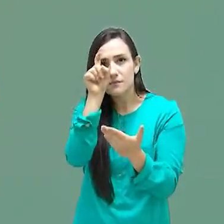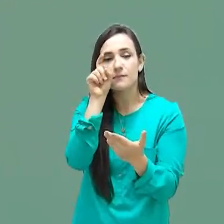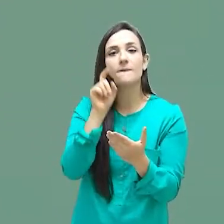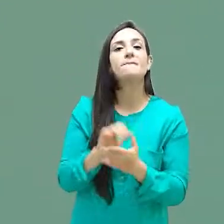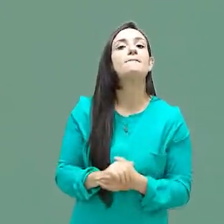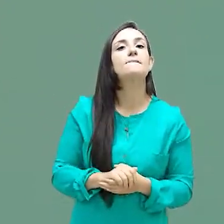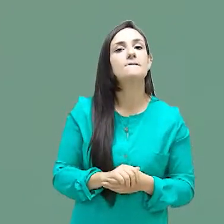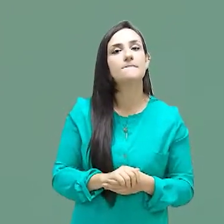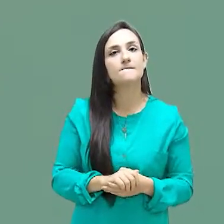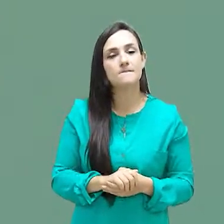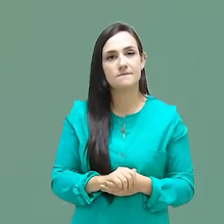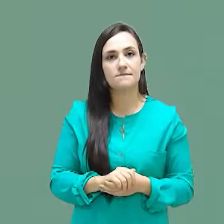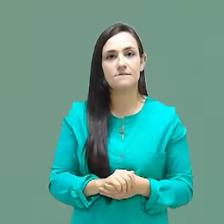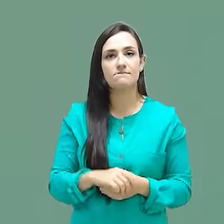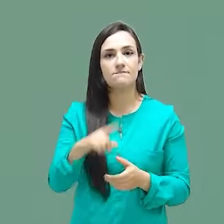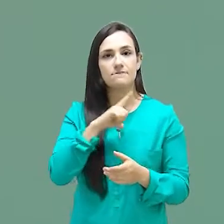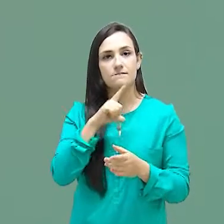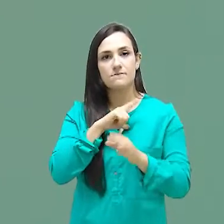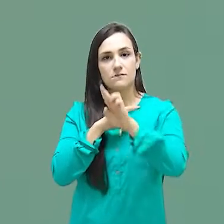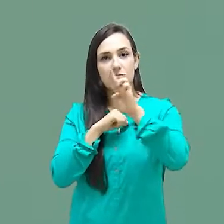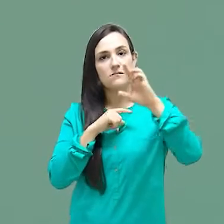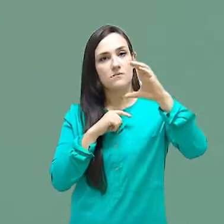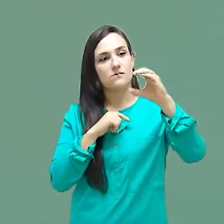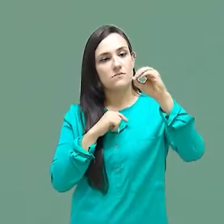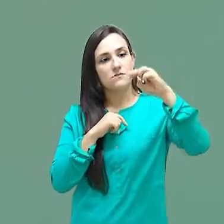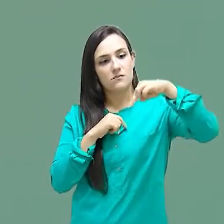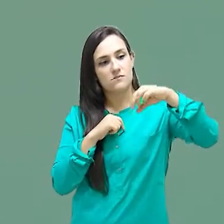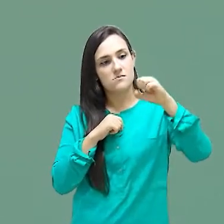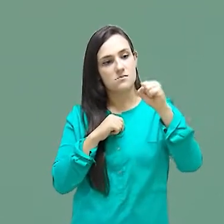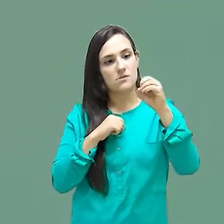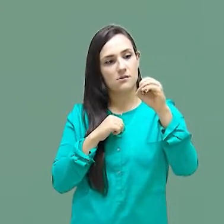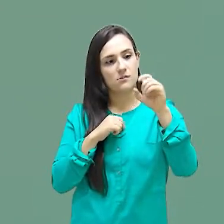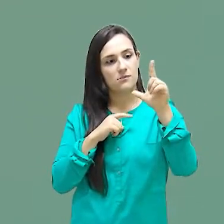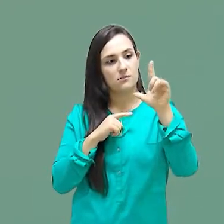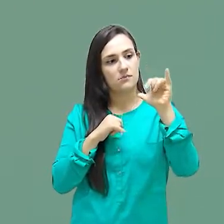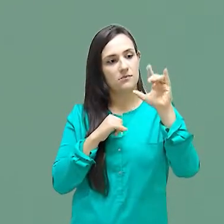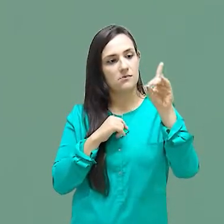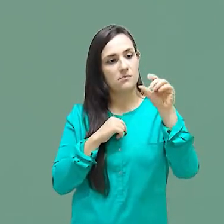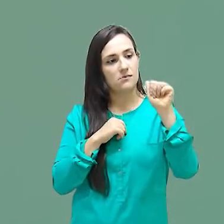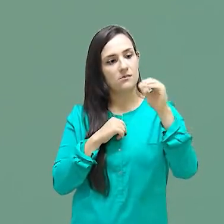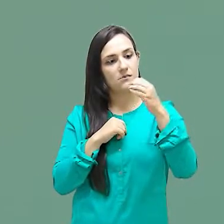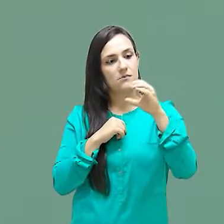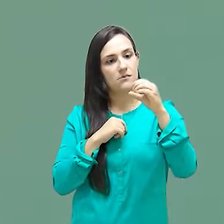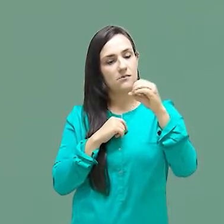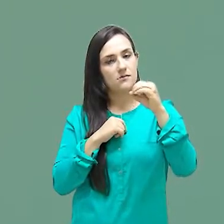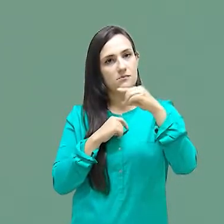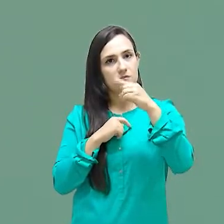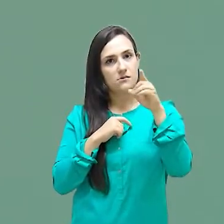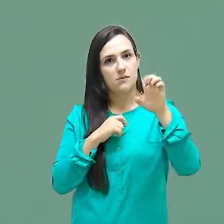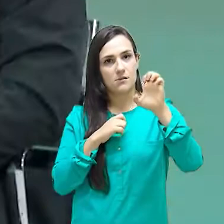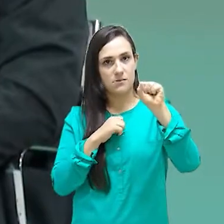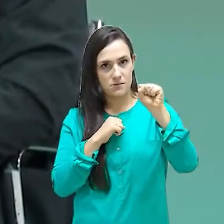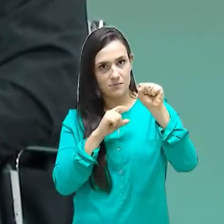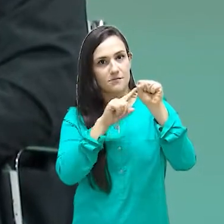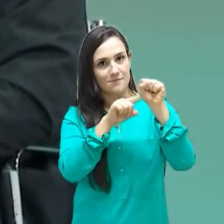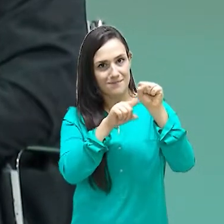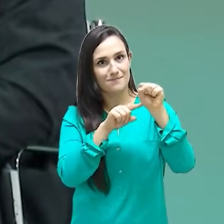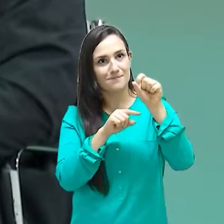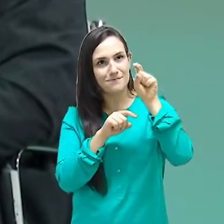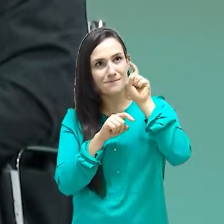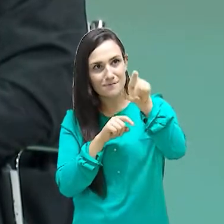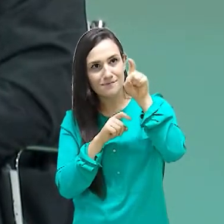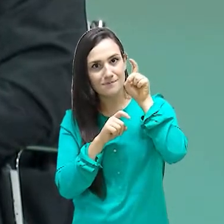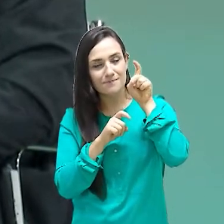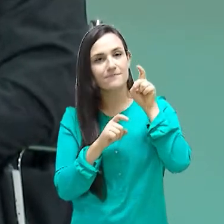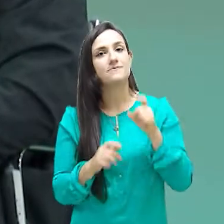zoom aqui e mostrar para os nossos telespectadores. Consolidações. Exato. E aí está disponível para